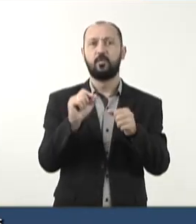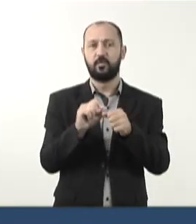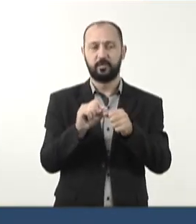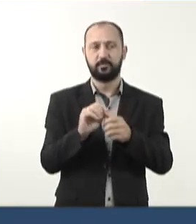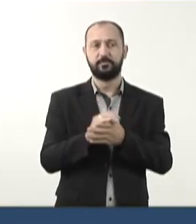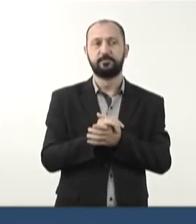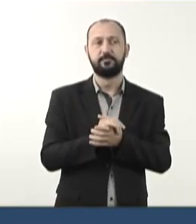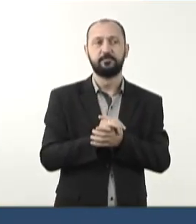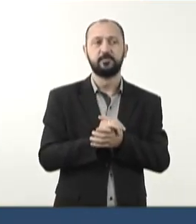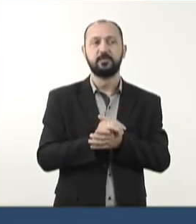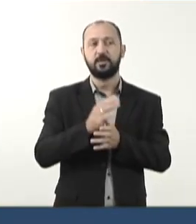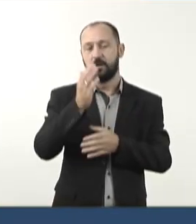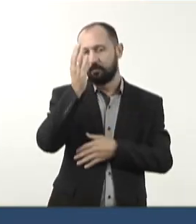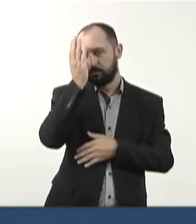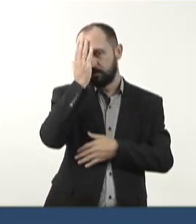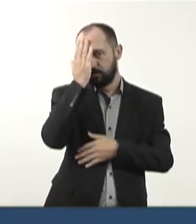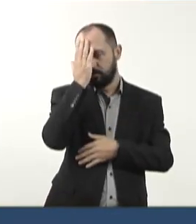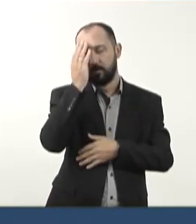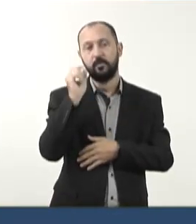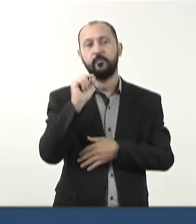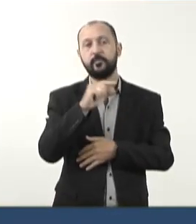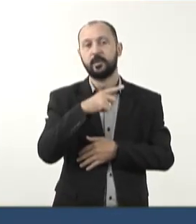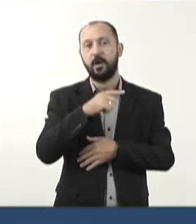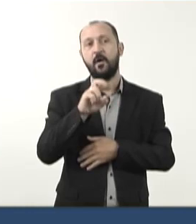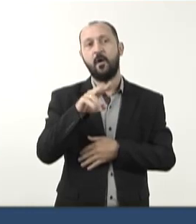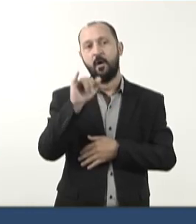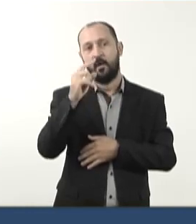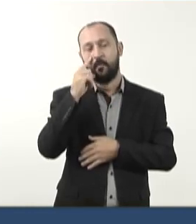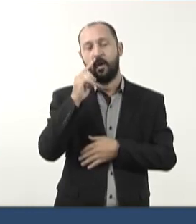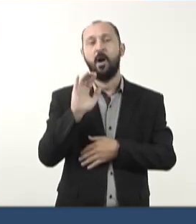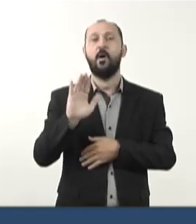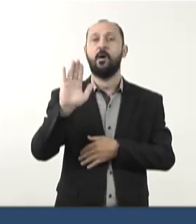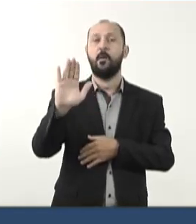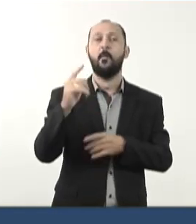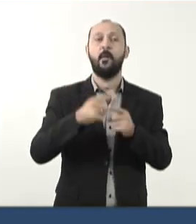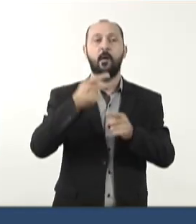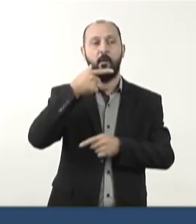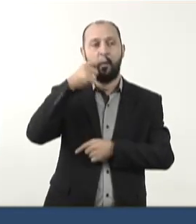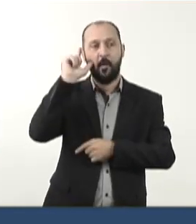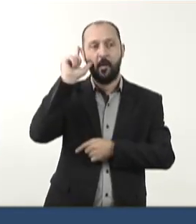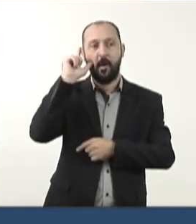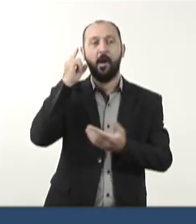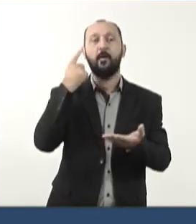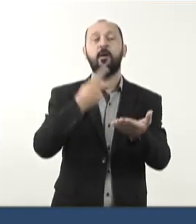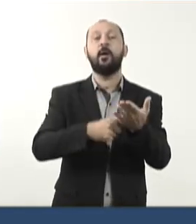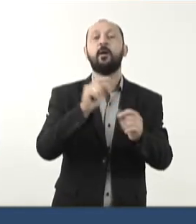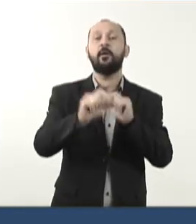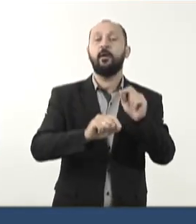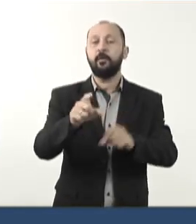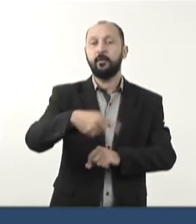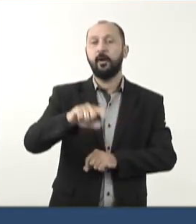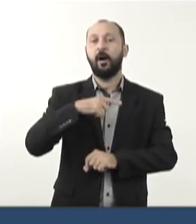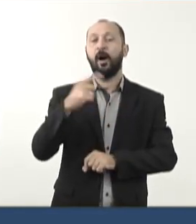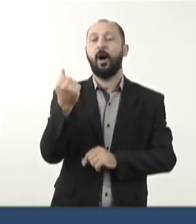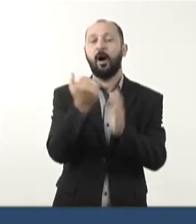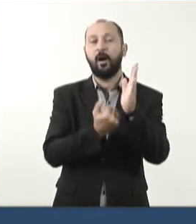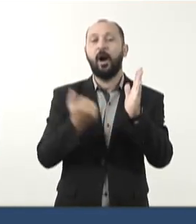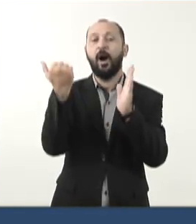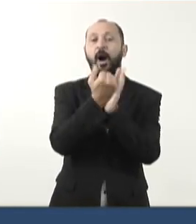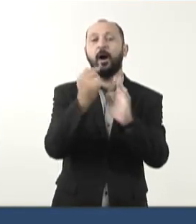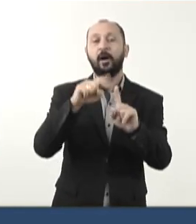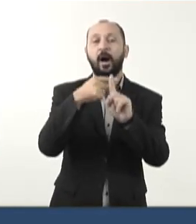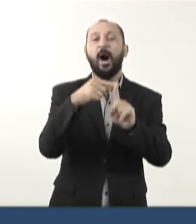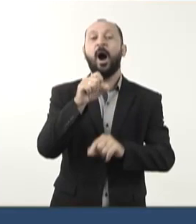fez, eu tenho certeza absoluta que ele cumpre. Até porque ontem foi cumprido um compromisso aqui de elevar o Mais